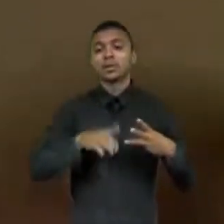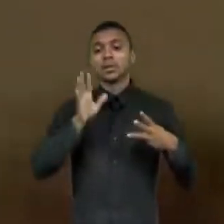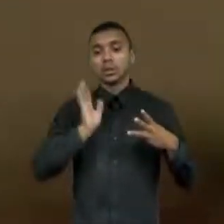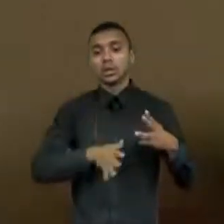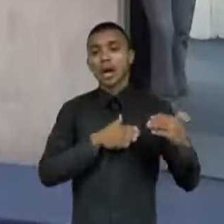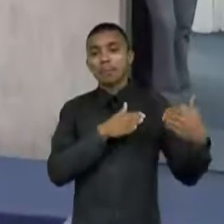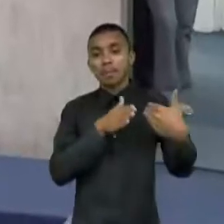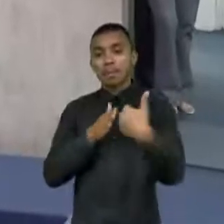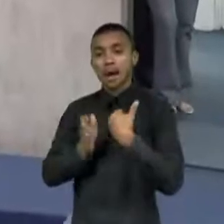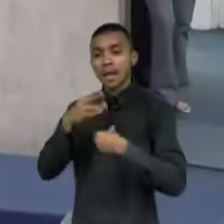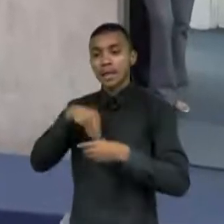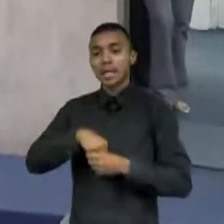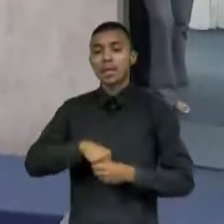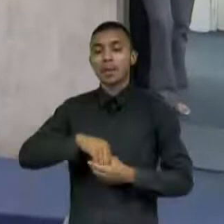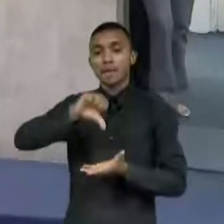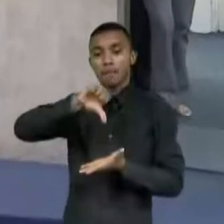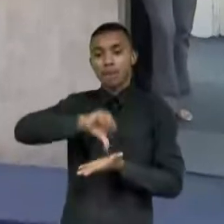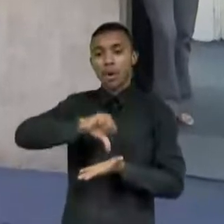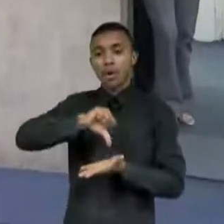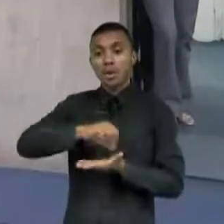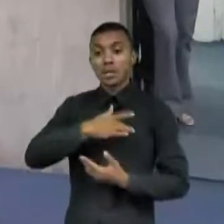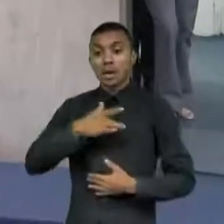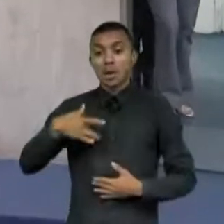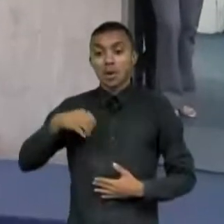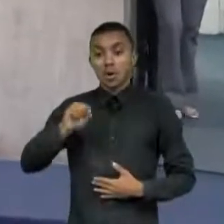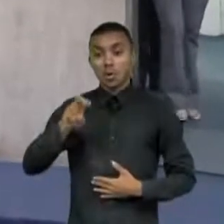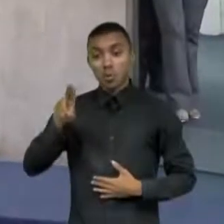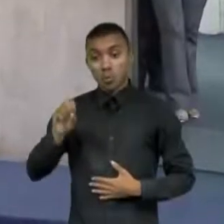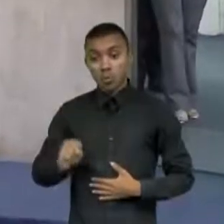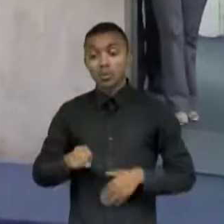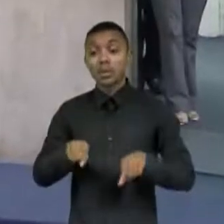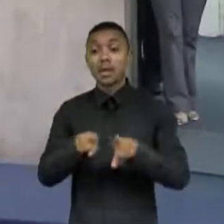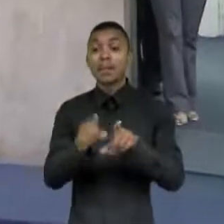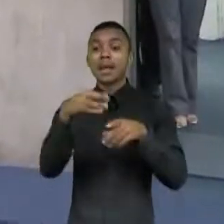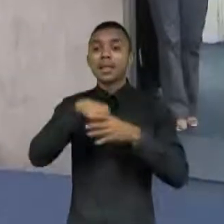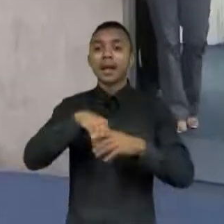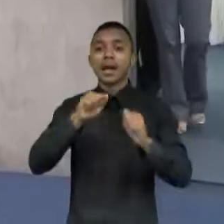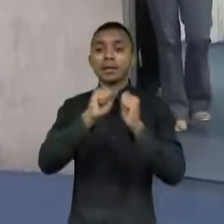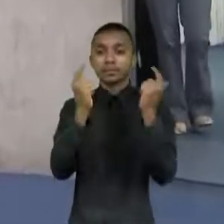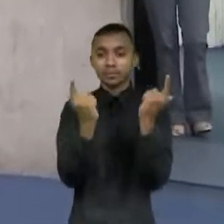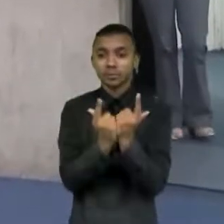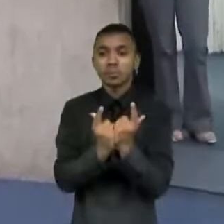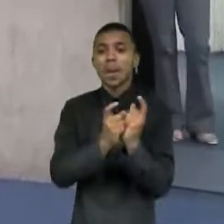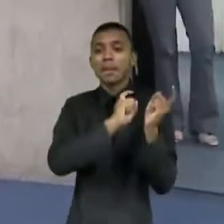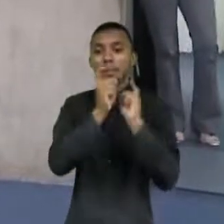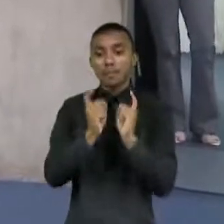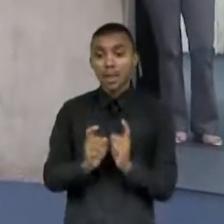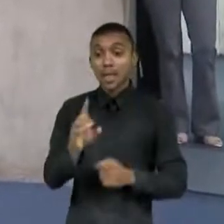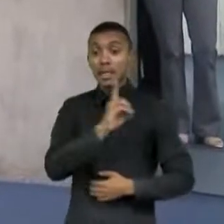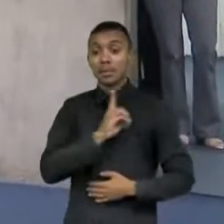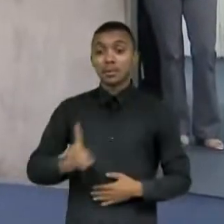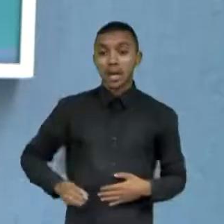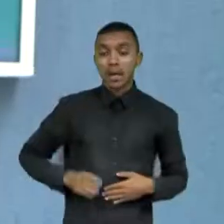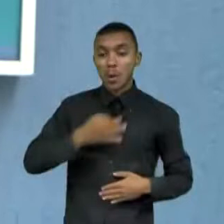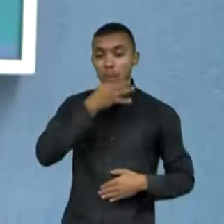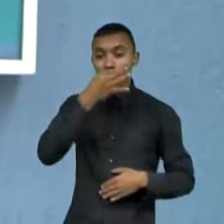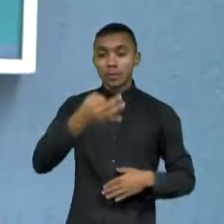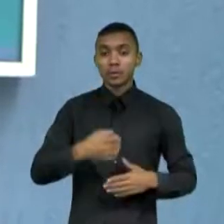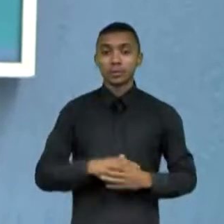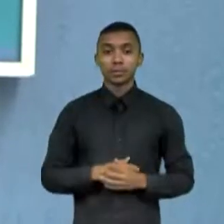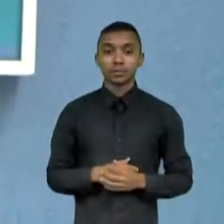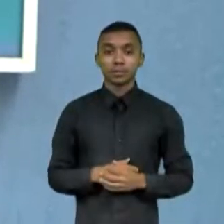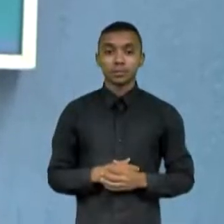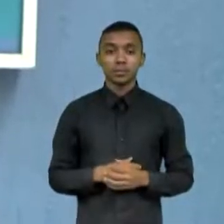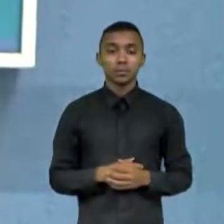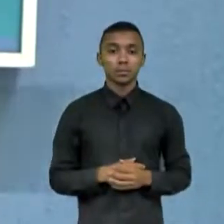atendimento do SUS. O assunto também repercutiu na Assembleia Legislativa. Deputados estaduais comentaram a decisão. A